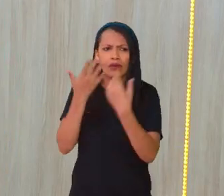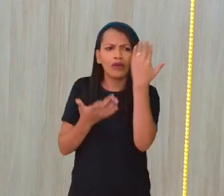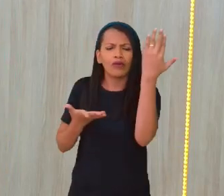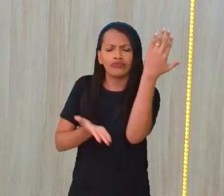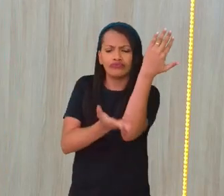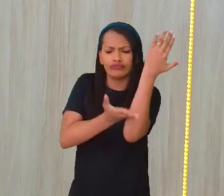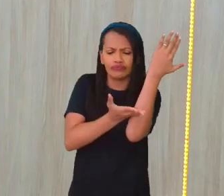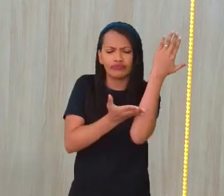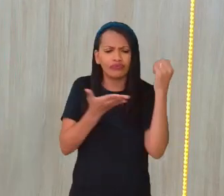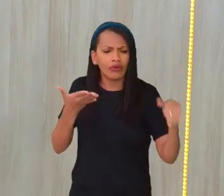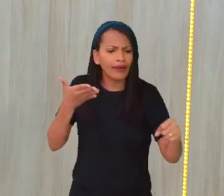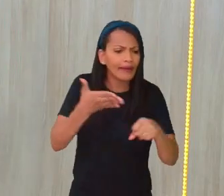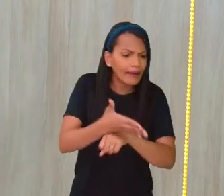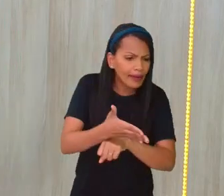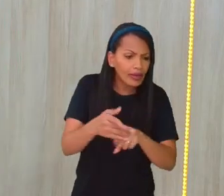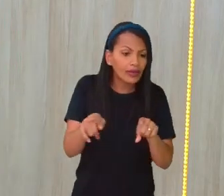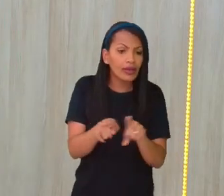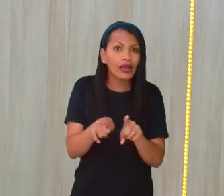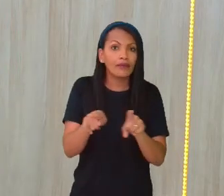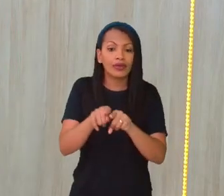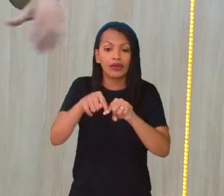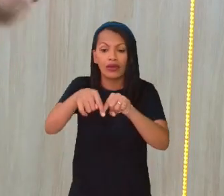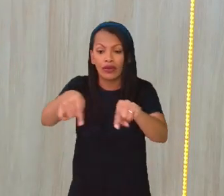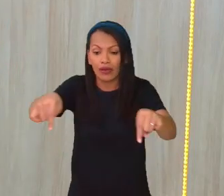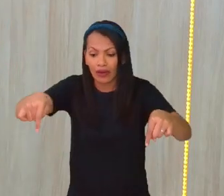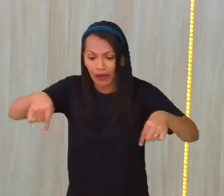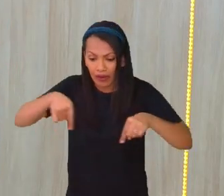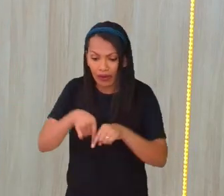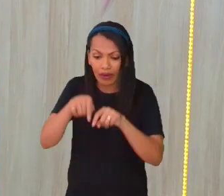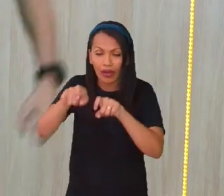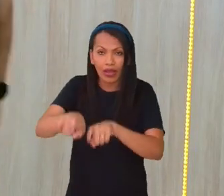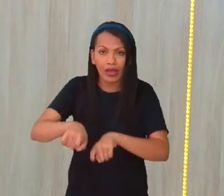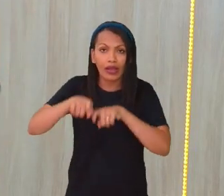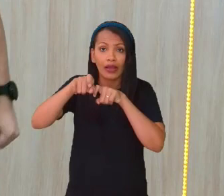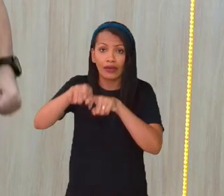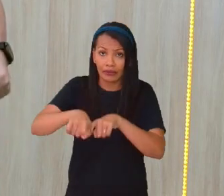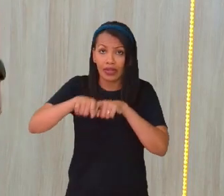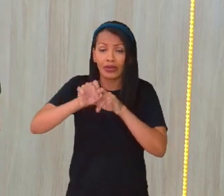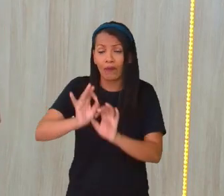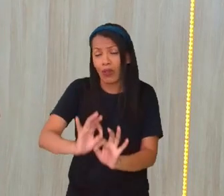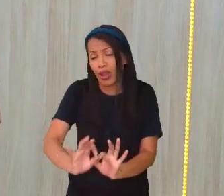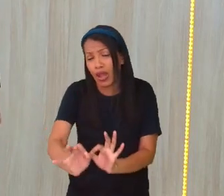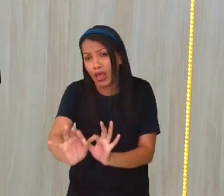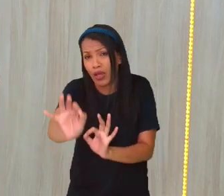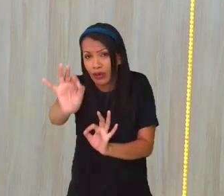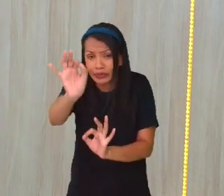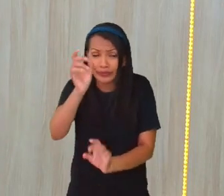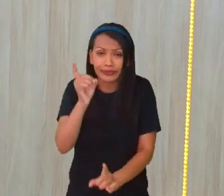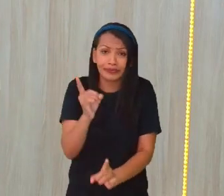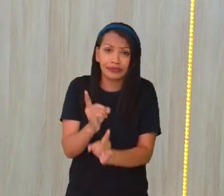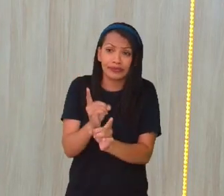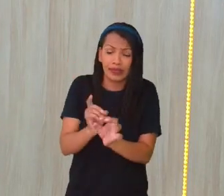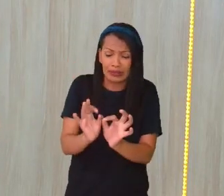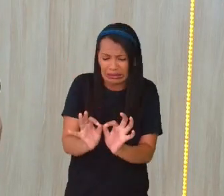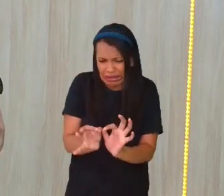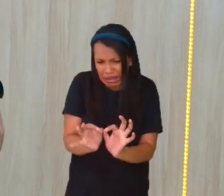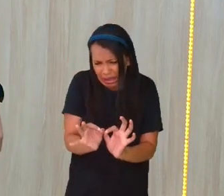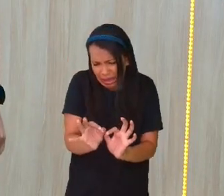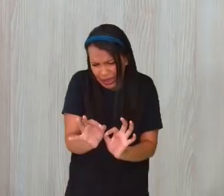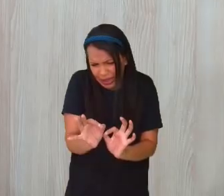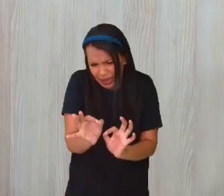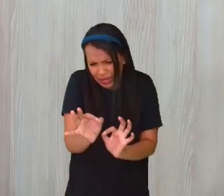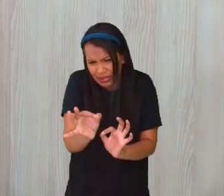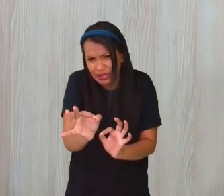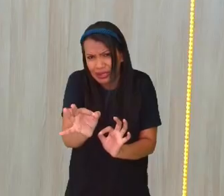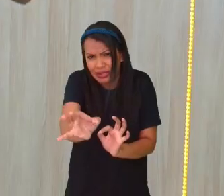uma fazenda lá no meio do sertão, como diz o Matuto, lá no oco do mundo. Tu sabe o que é oco do mundo, Gilson? No final